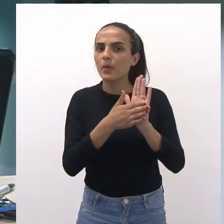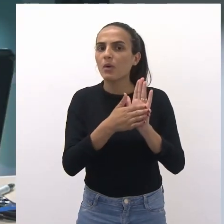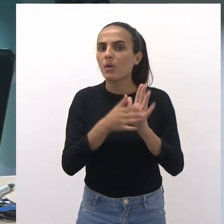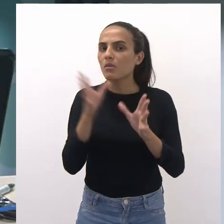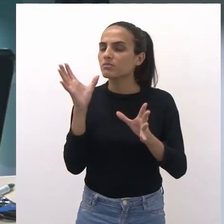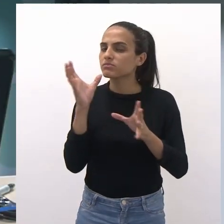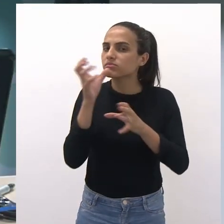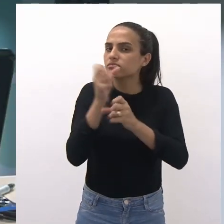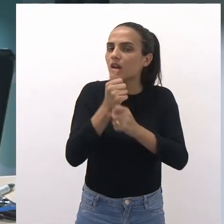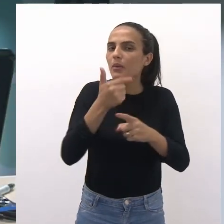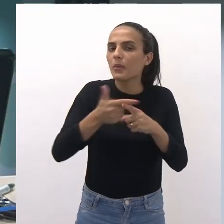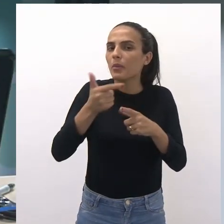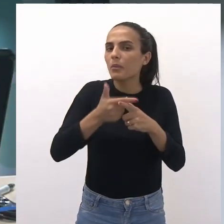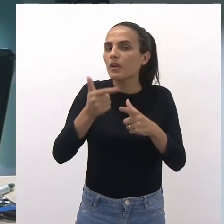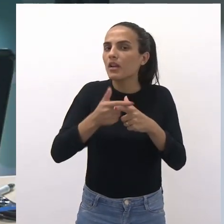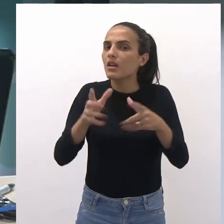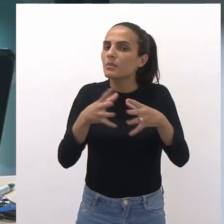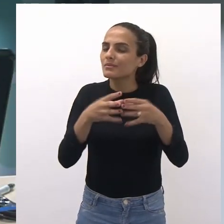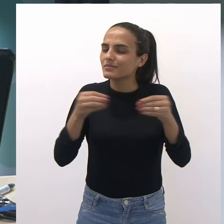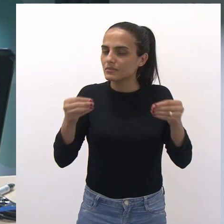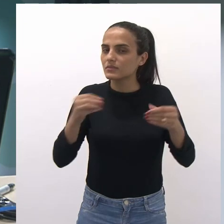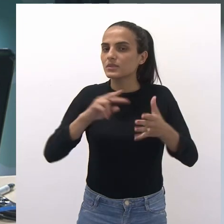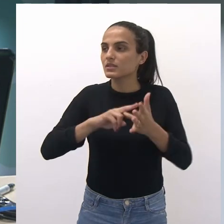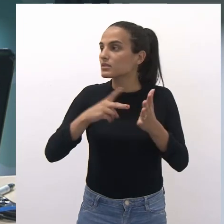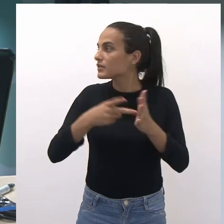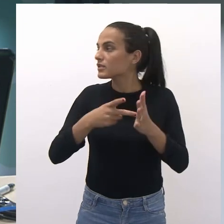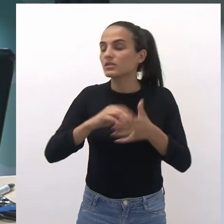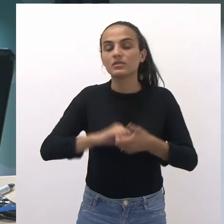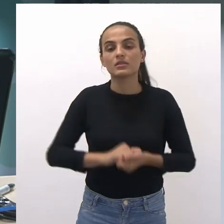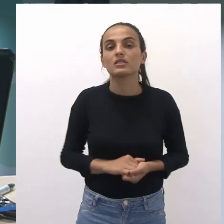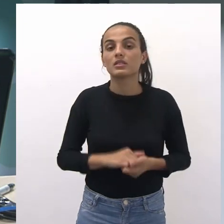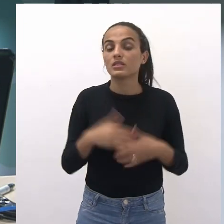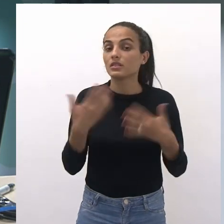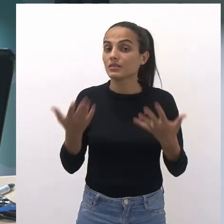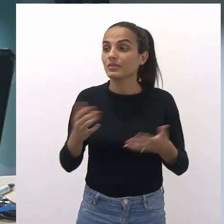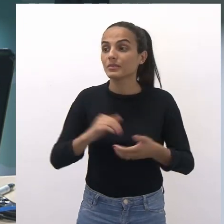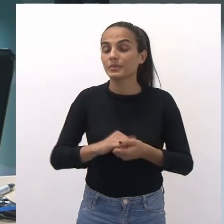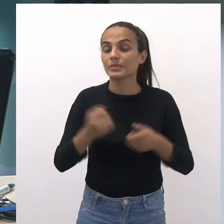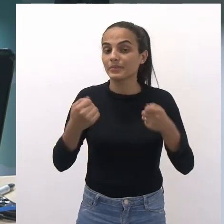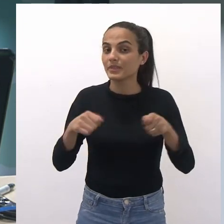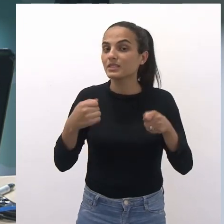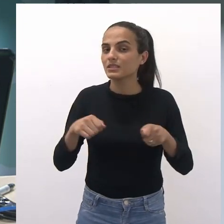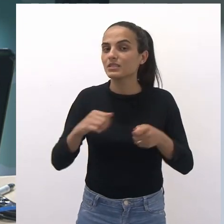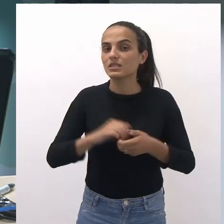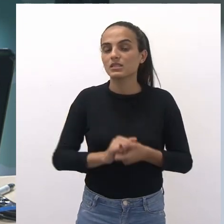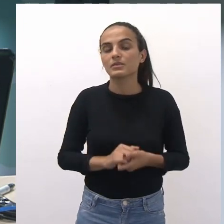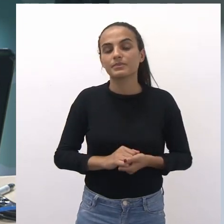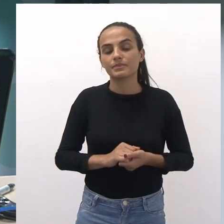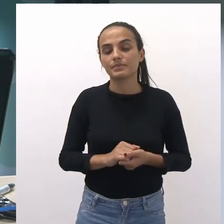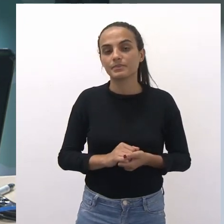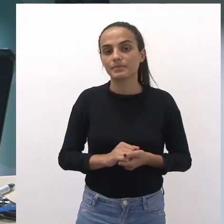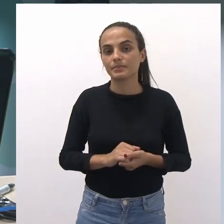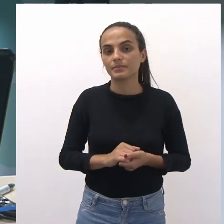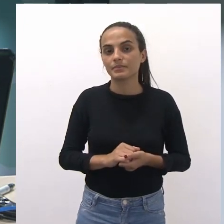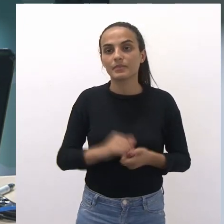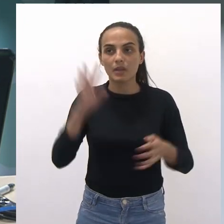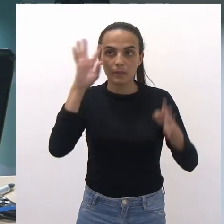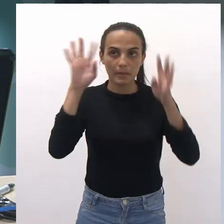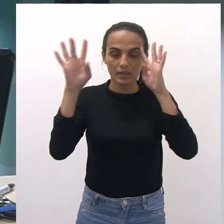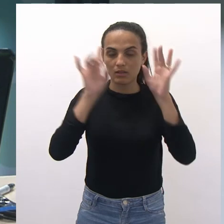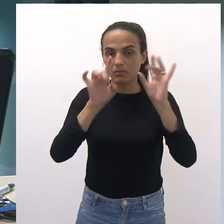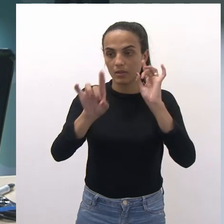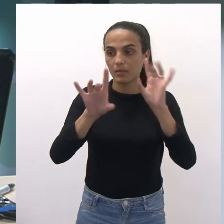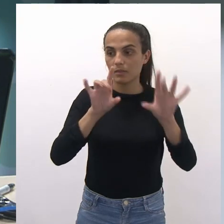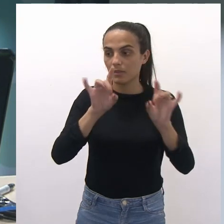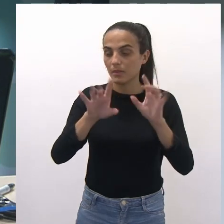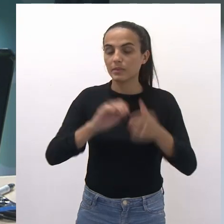de problemas por meio de soluções criativas. Então, tudo depende aí da intencionalidade que vocês estão pensando e